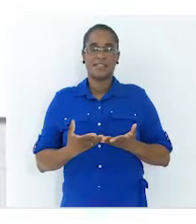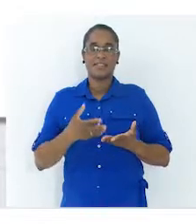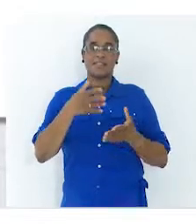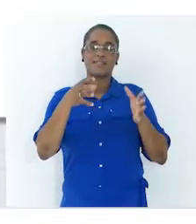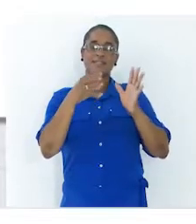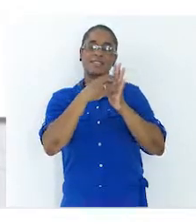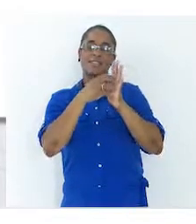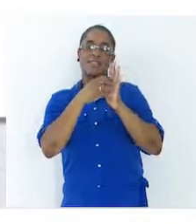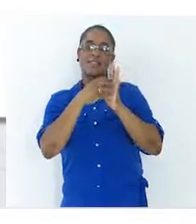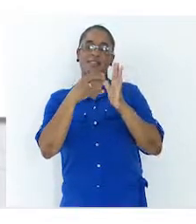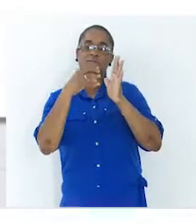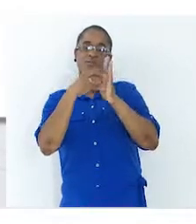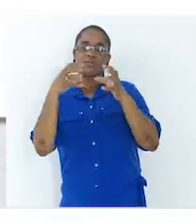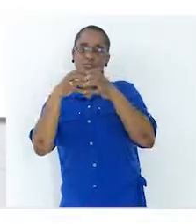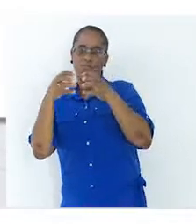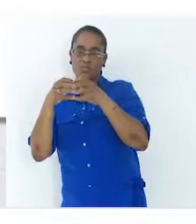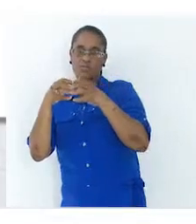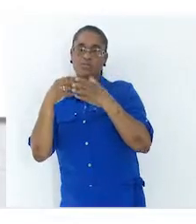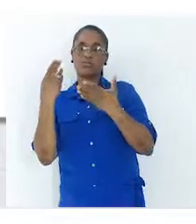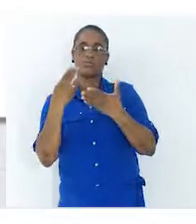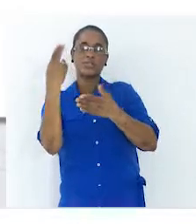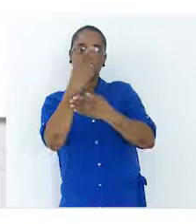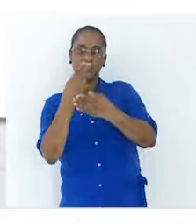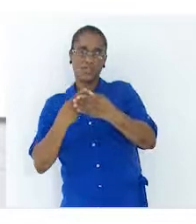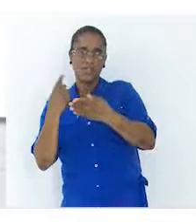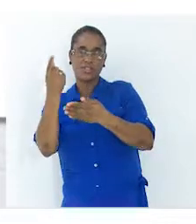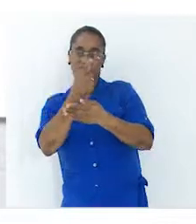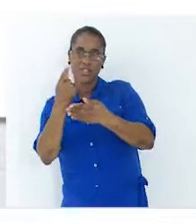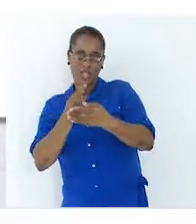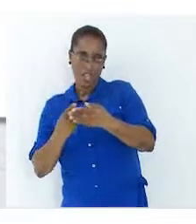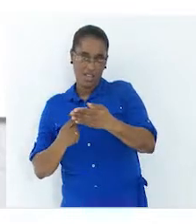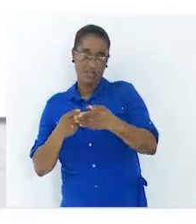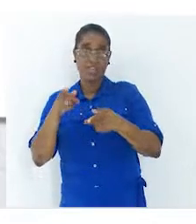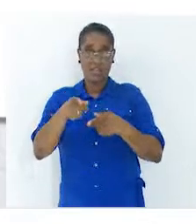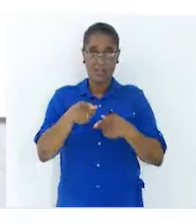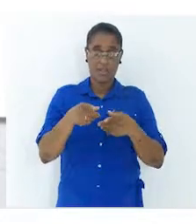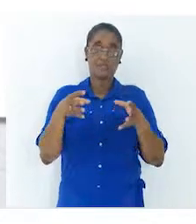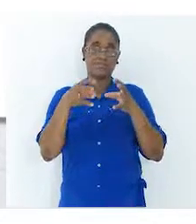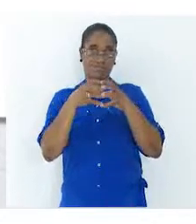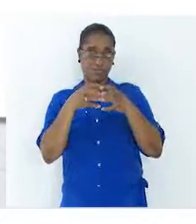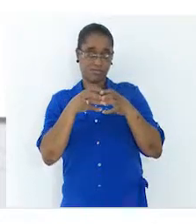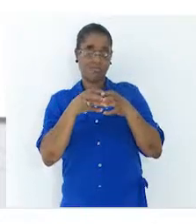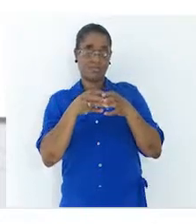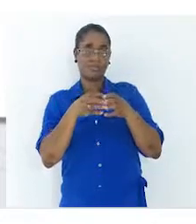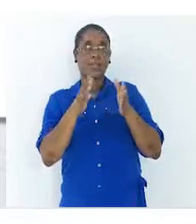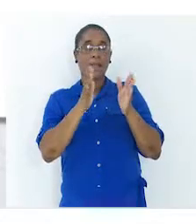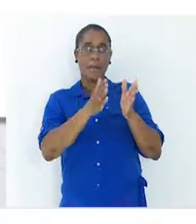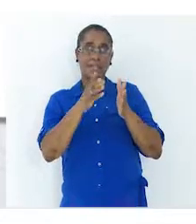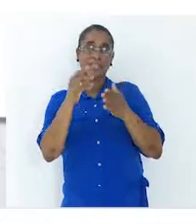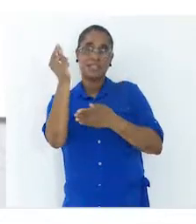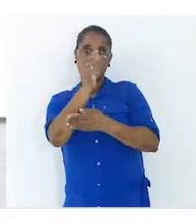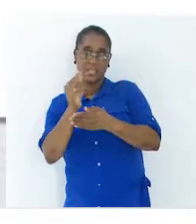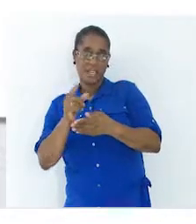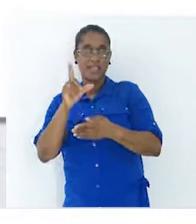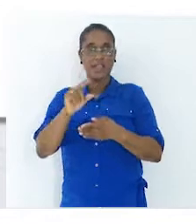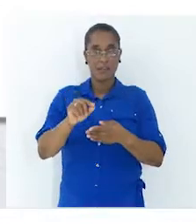banda desenhada. Através da banda desenhada também podemos fazer determinados tipos de